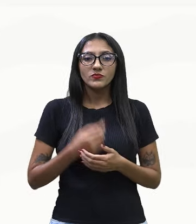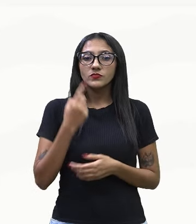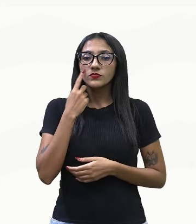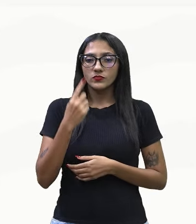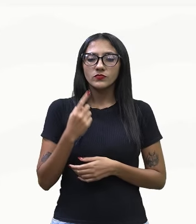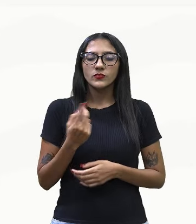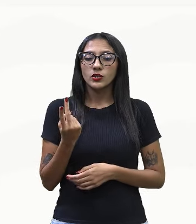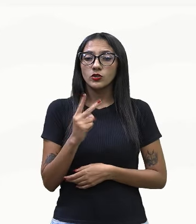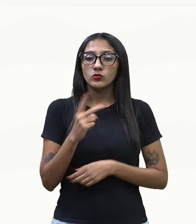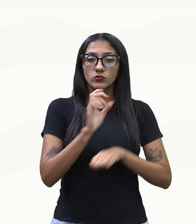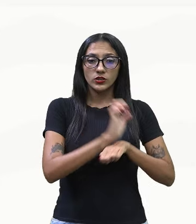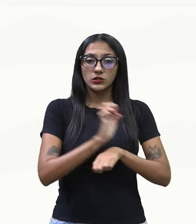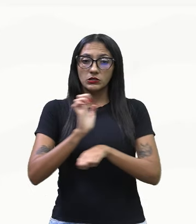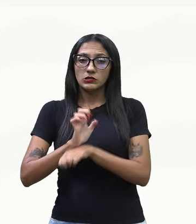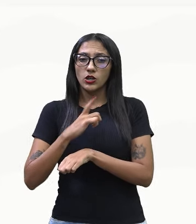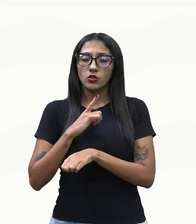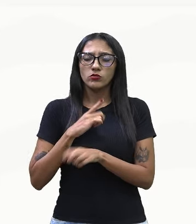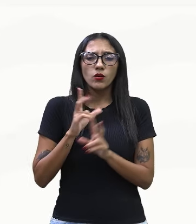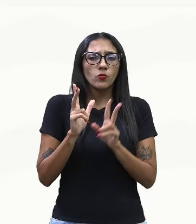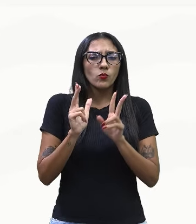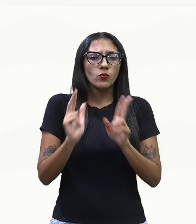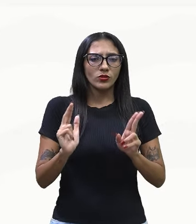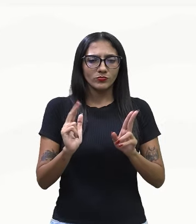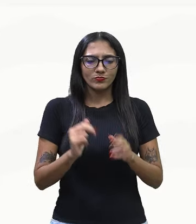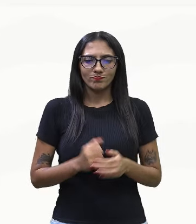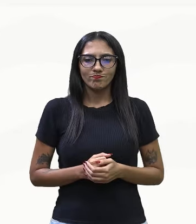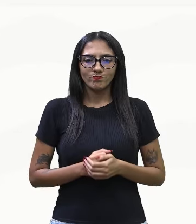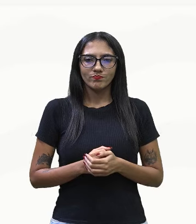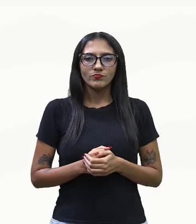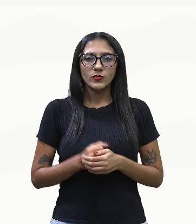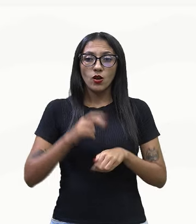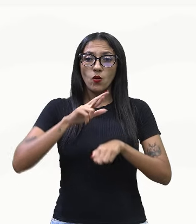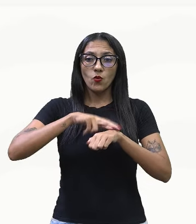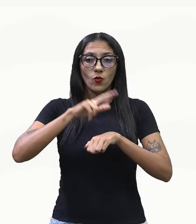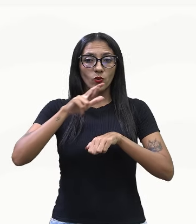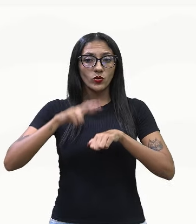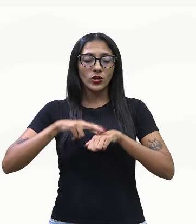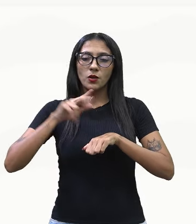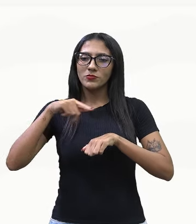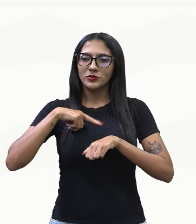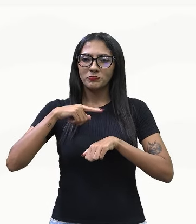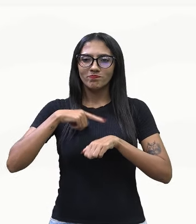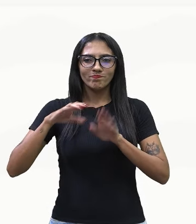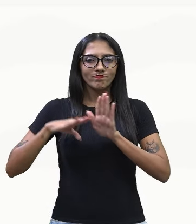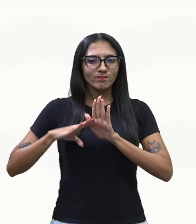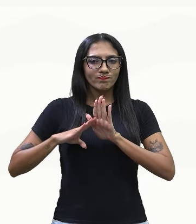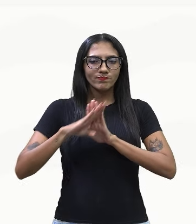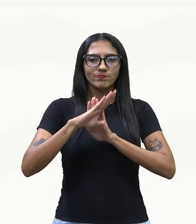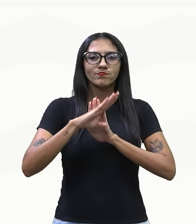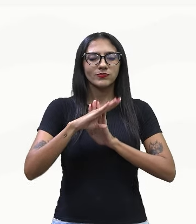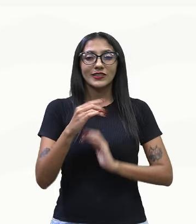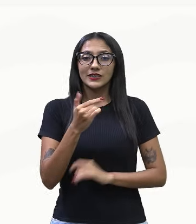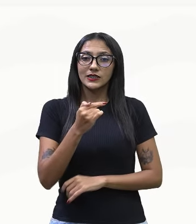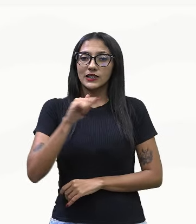de estabilidade Roraima no entanto dá uma disparada vai para